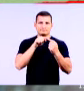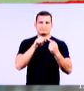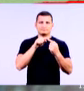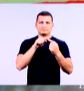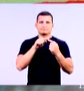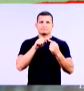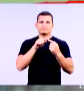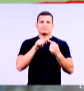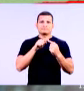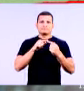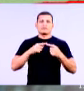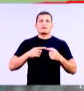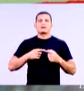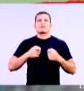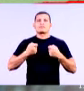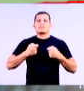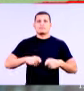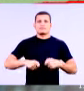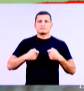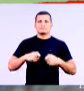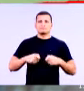essa necessidade. Ok?